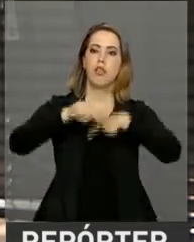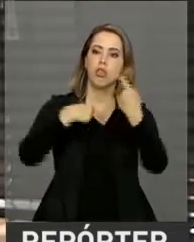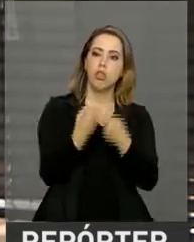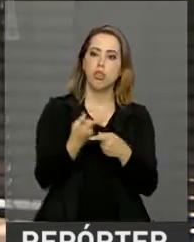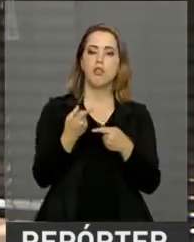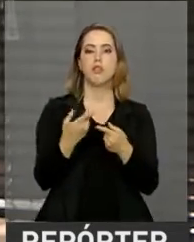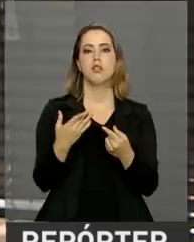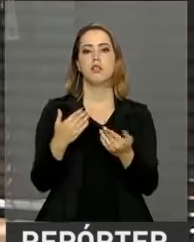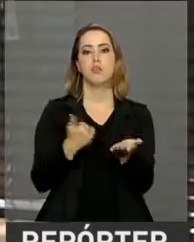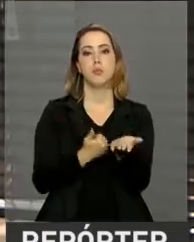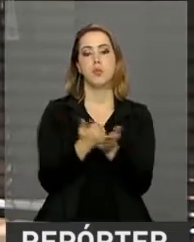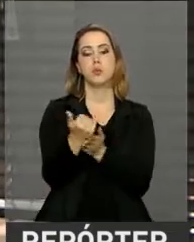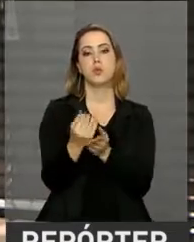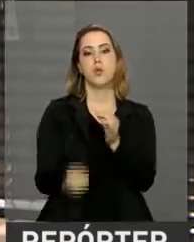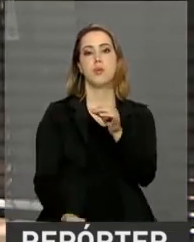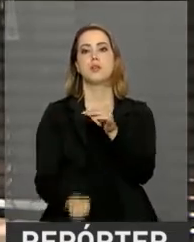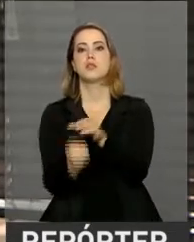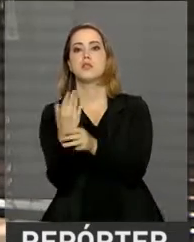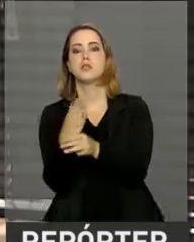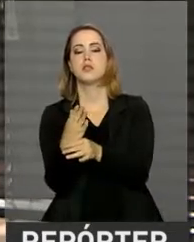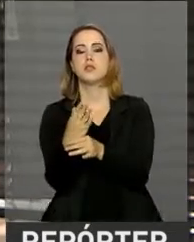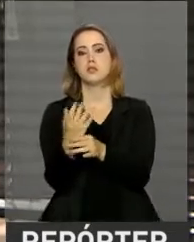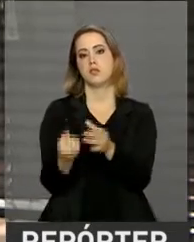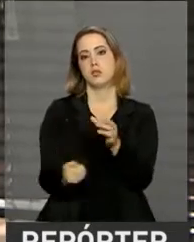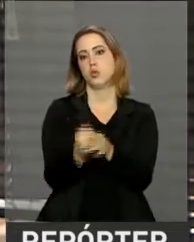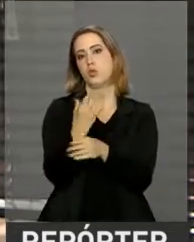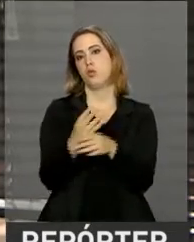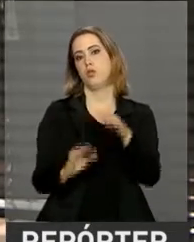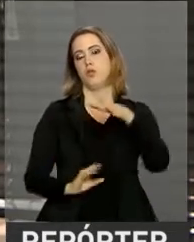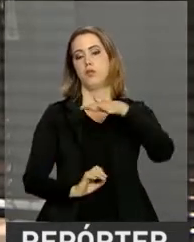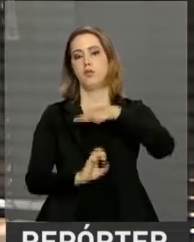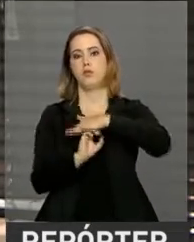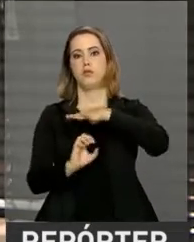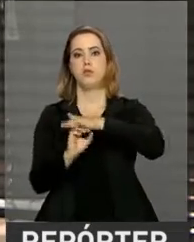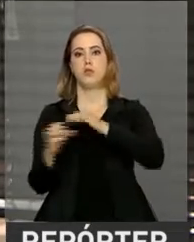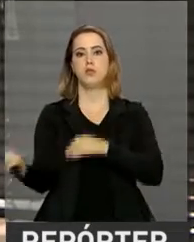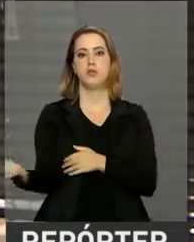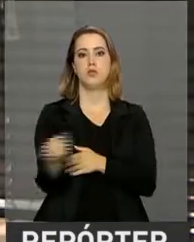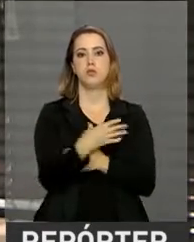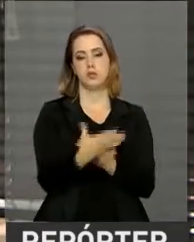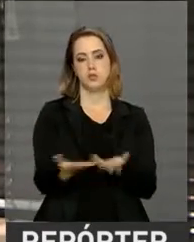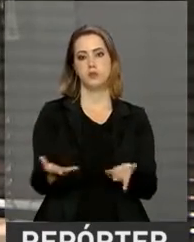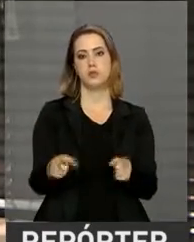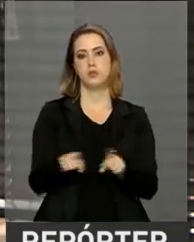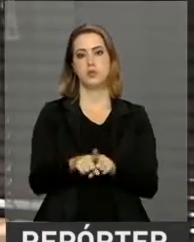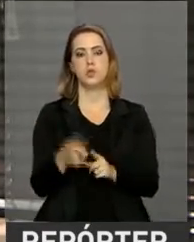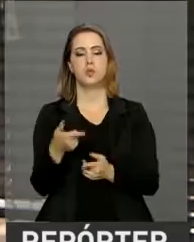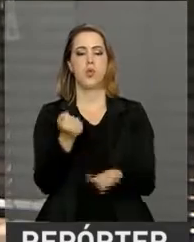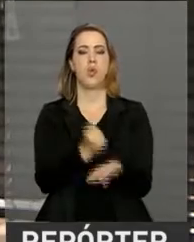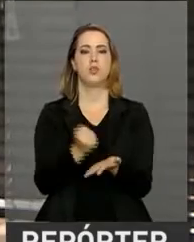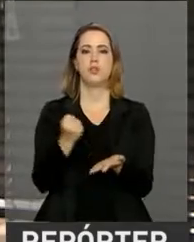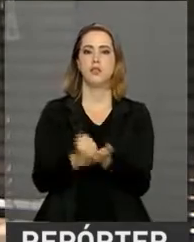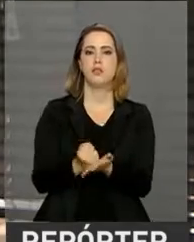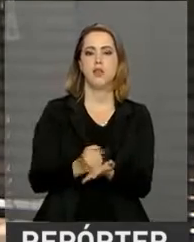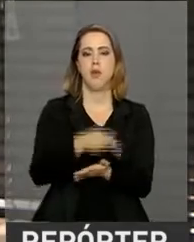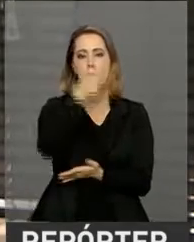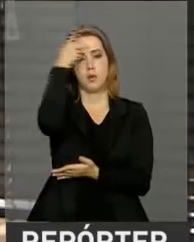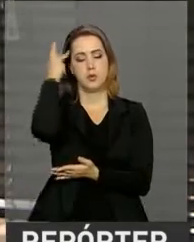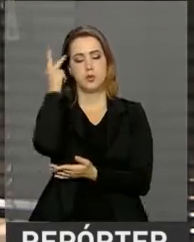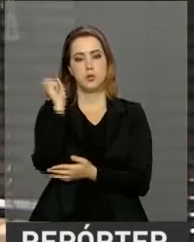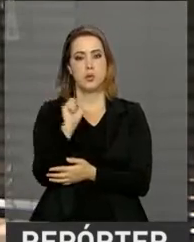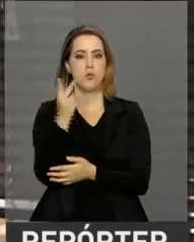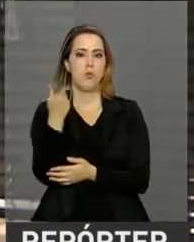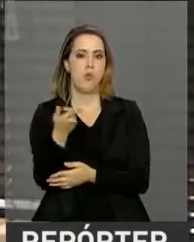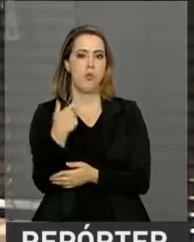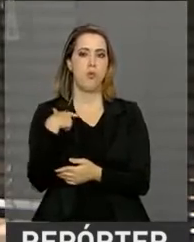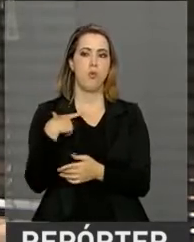tipo de investimento não vou abrir a loja que significa não vou contratar pessoas não vou comprar mercadoria por exemplo do meu